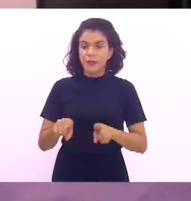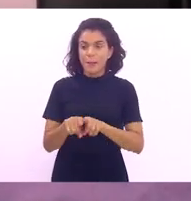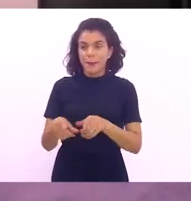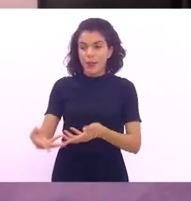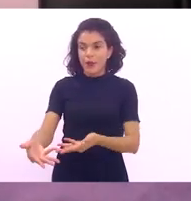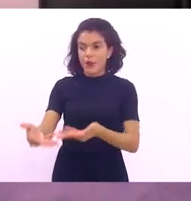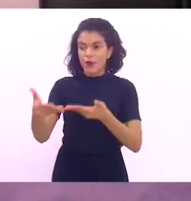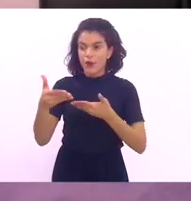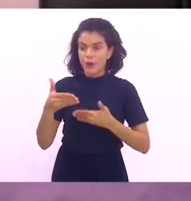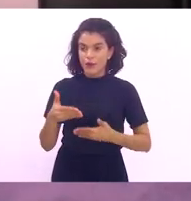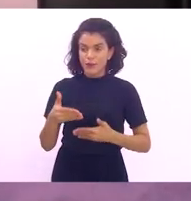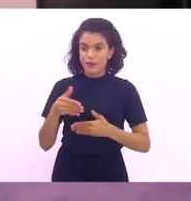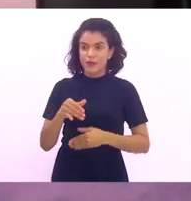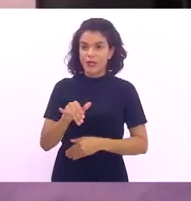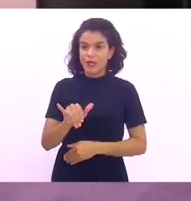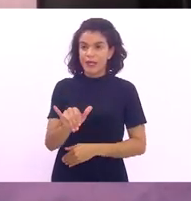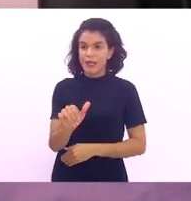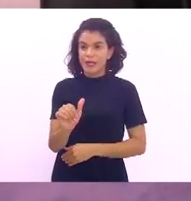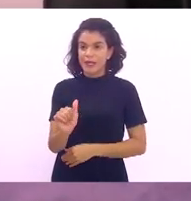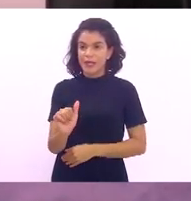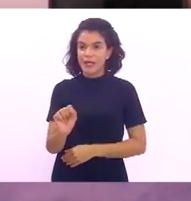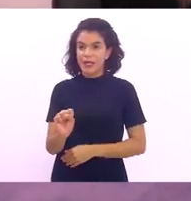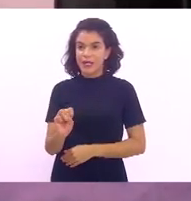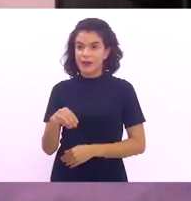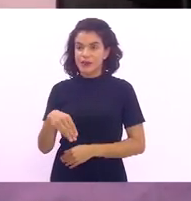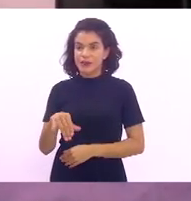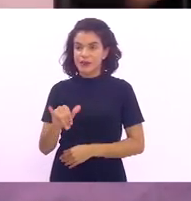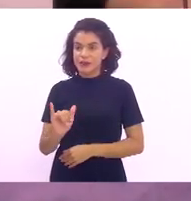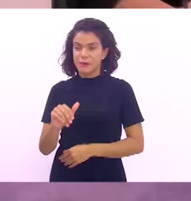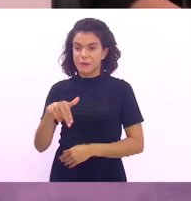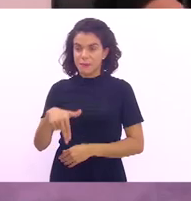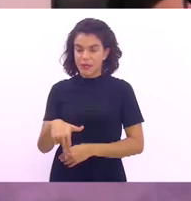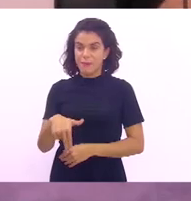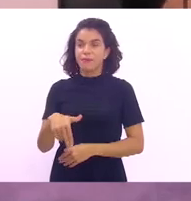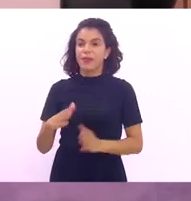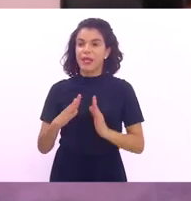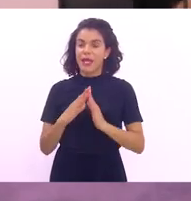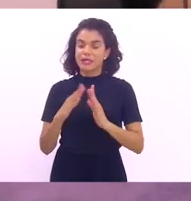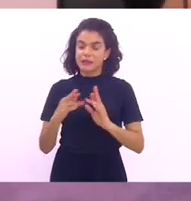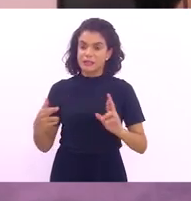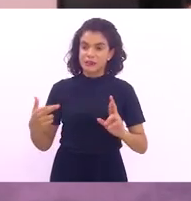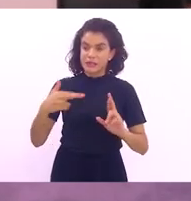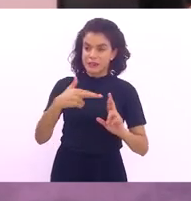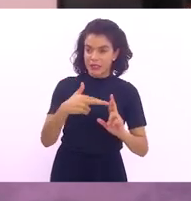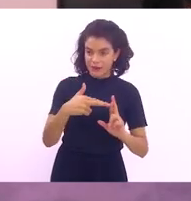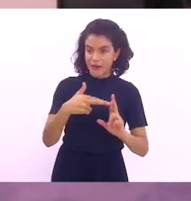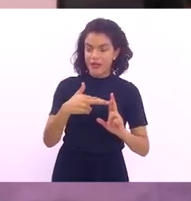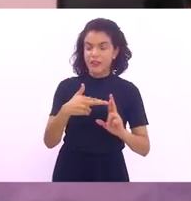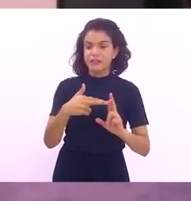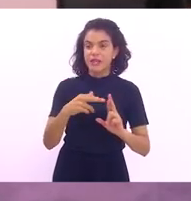a senhor Yasmin Barros cortes da casa de referência Almerinda Gama